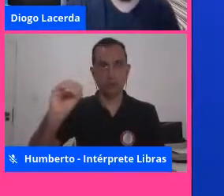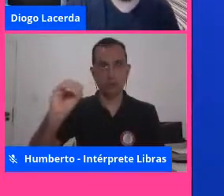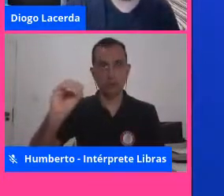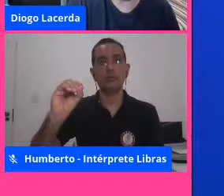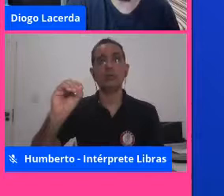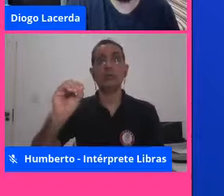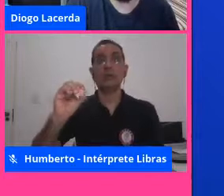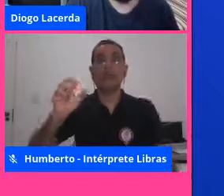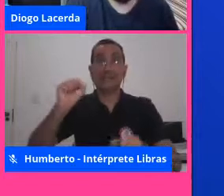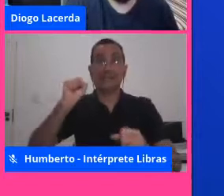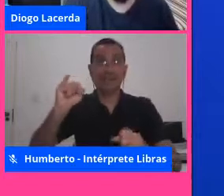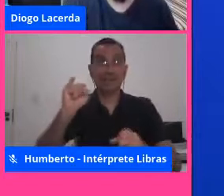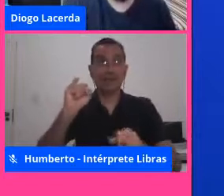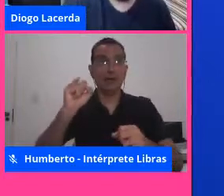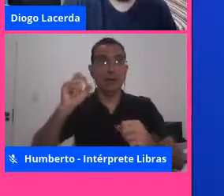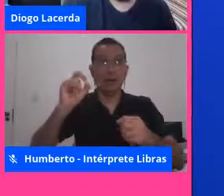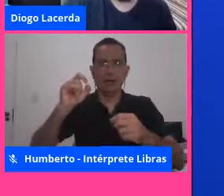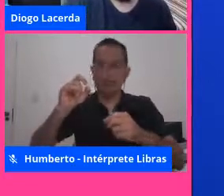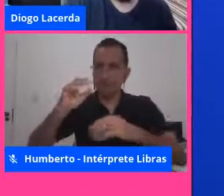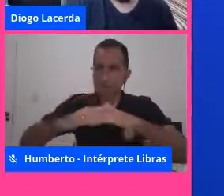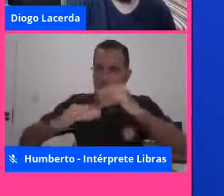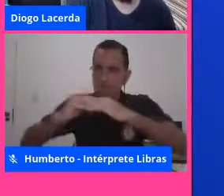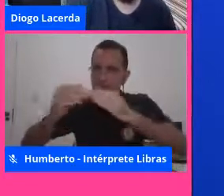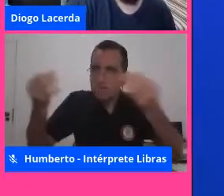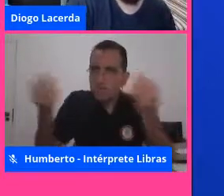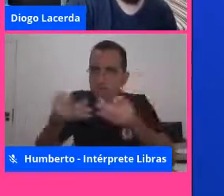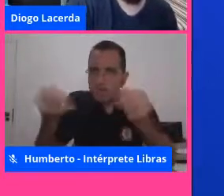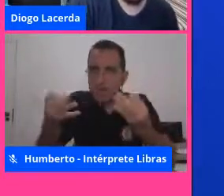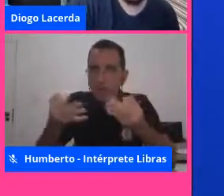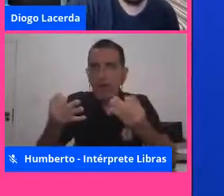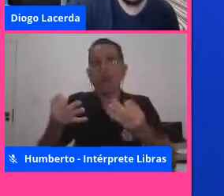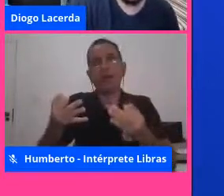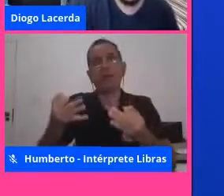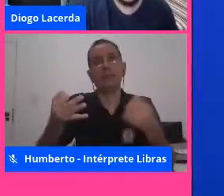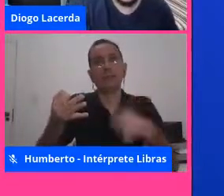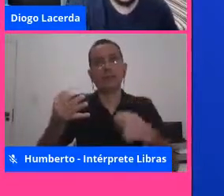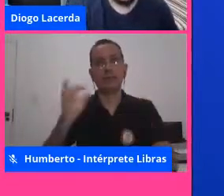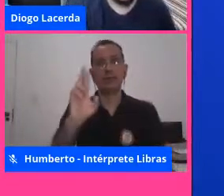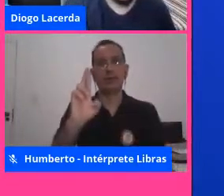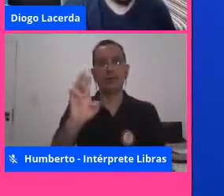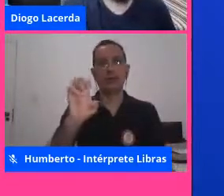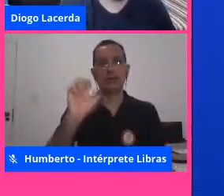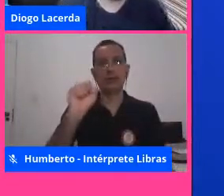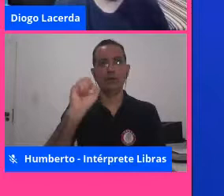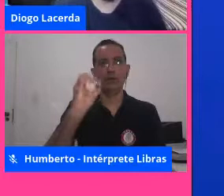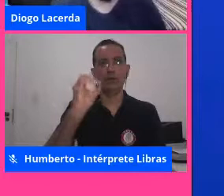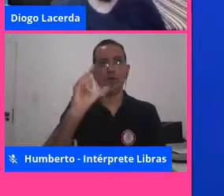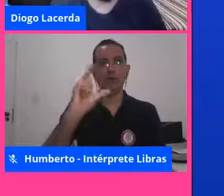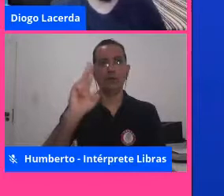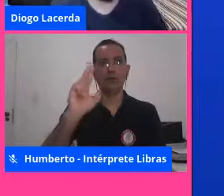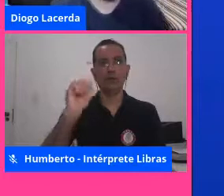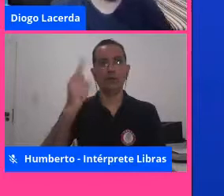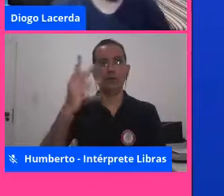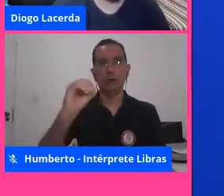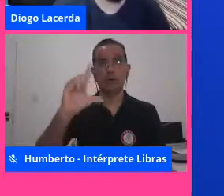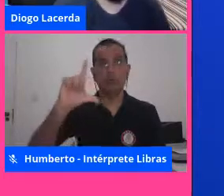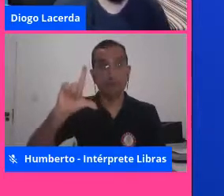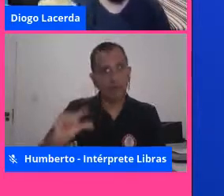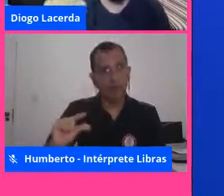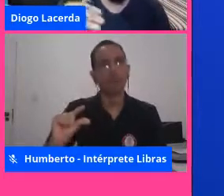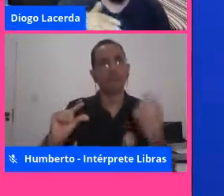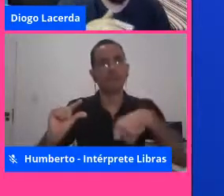quanto melhor essa peça, geralmente você faz uma resolução menor, porque justamente como a impressão ela